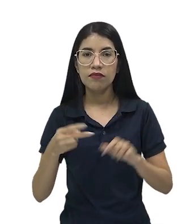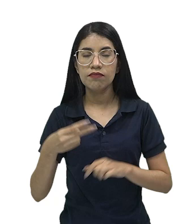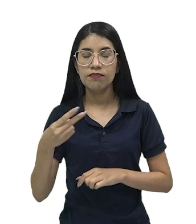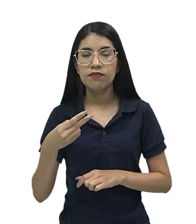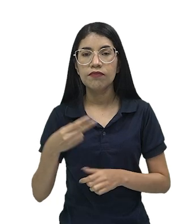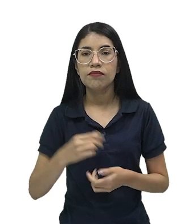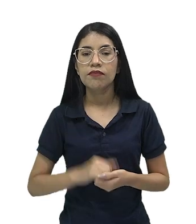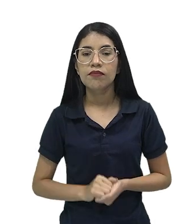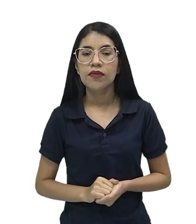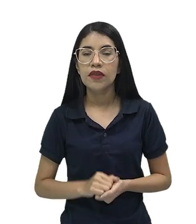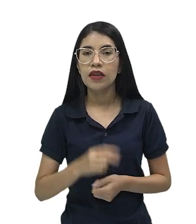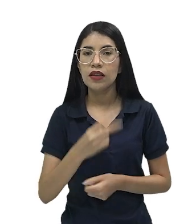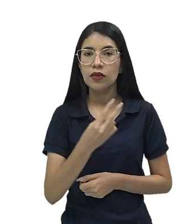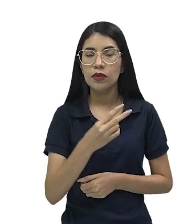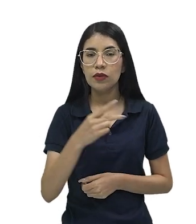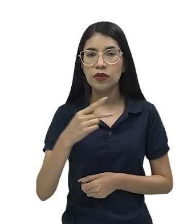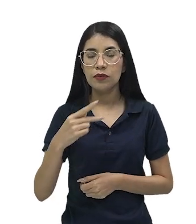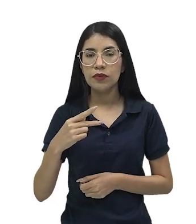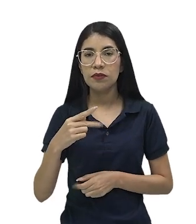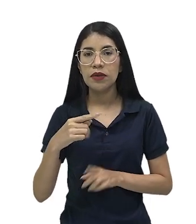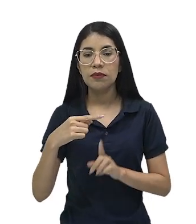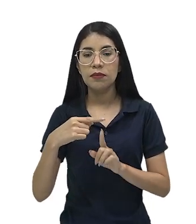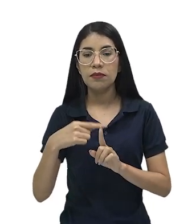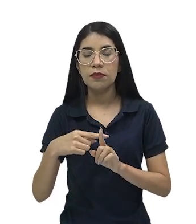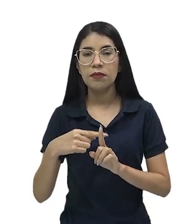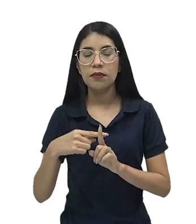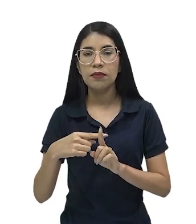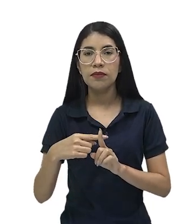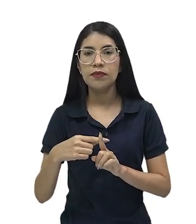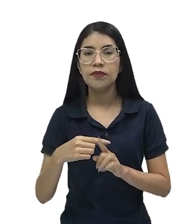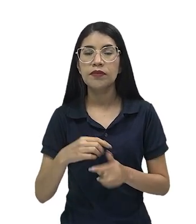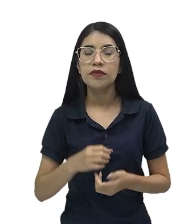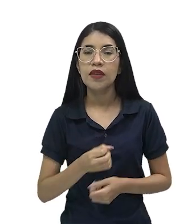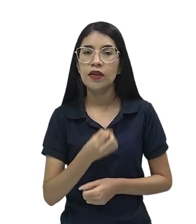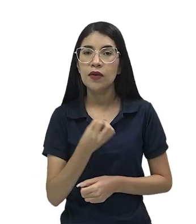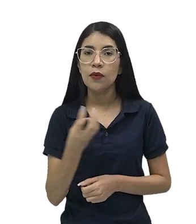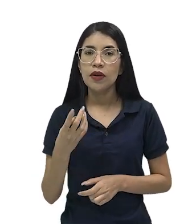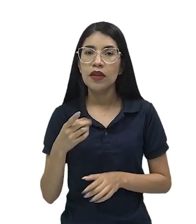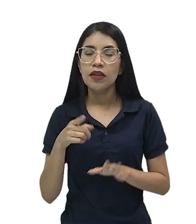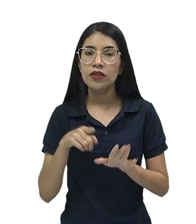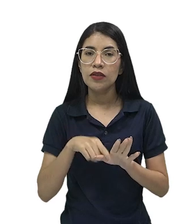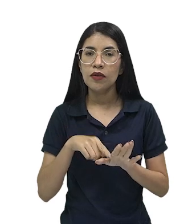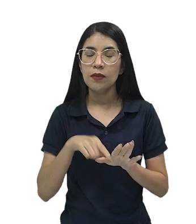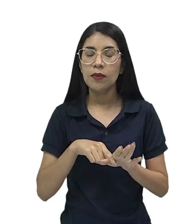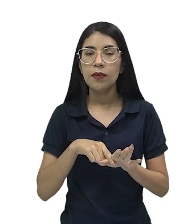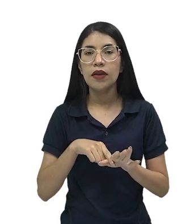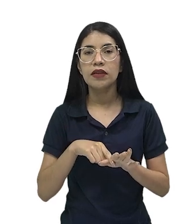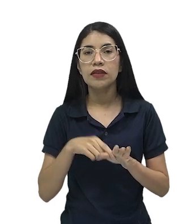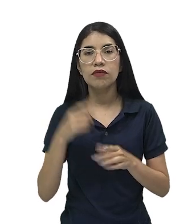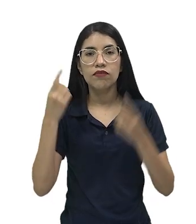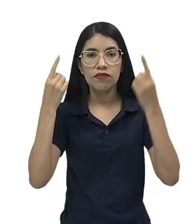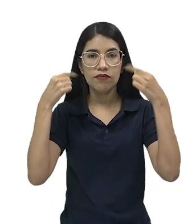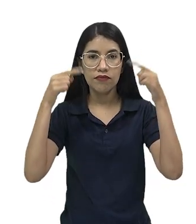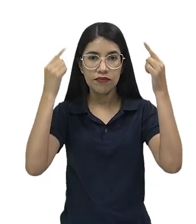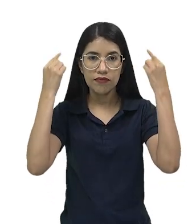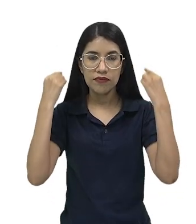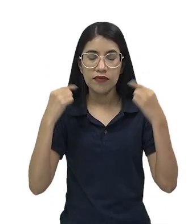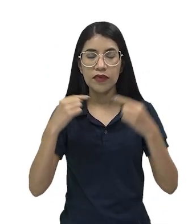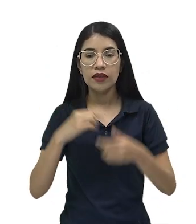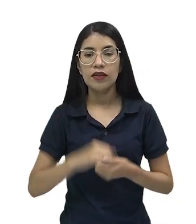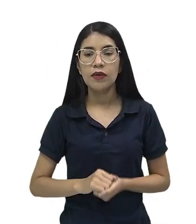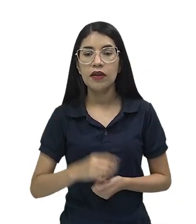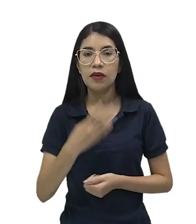2P, né? Mais quantas patas tem as ovelhas? 4, olha,